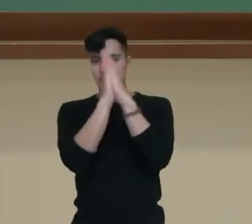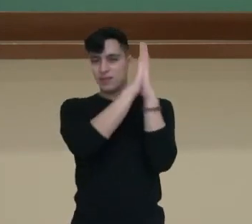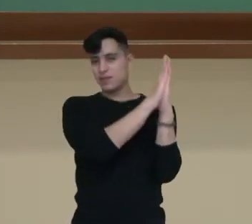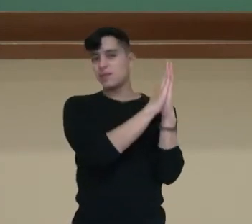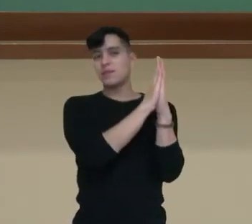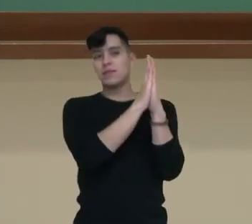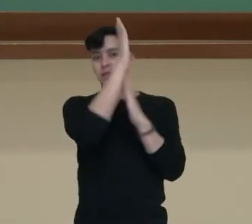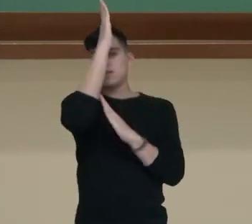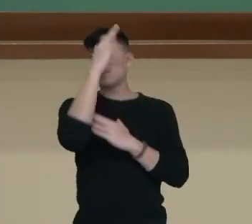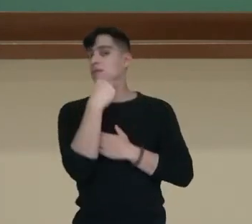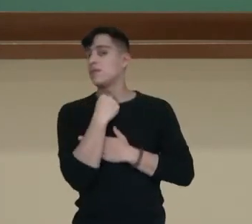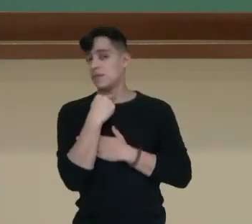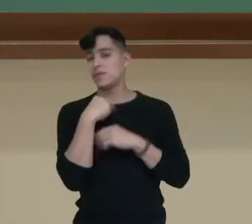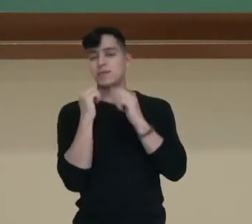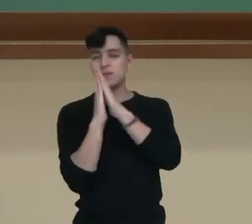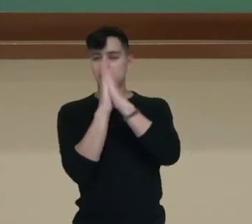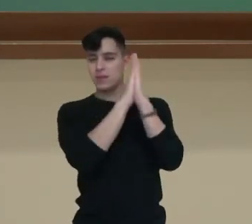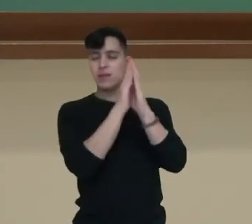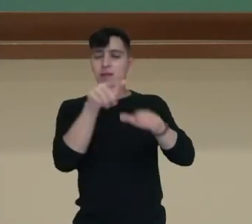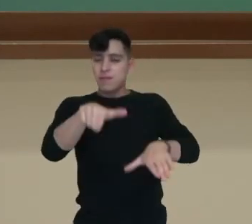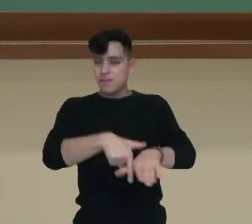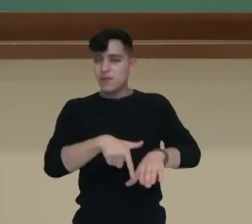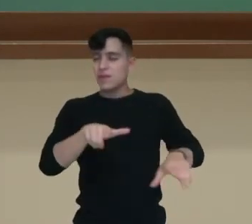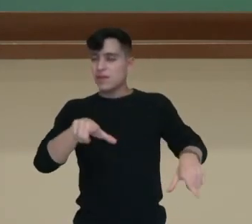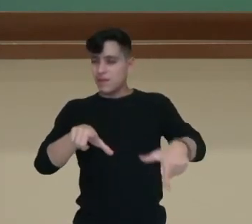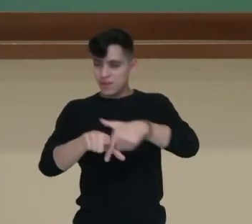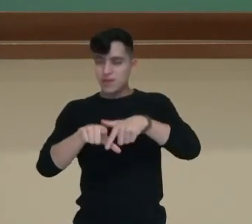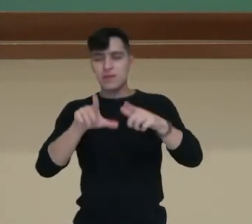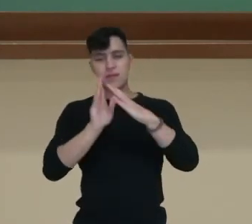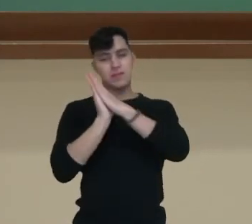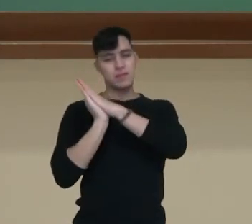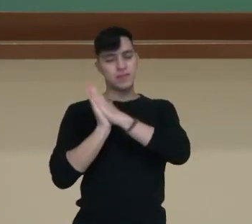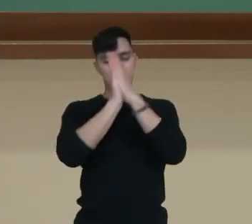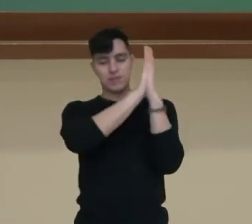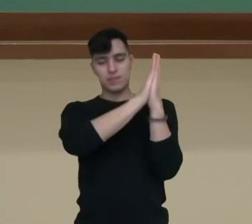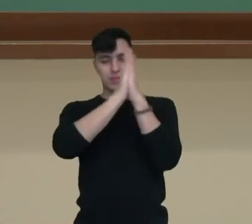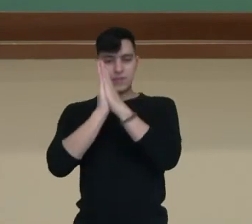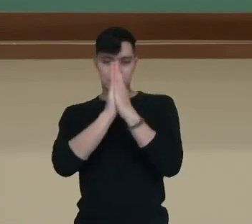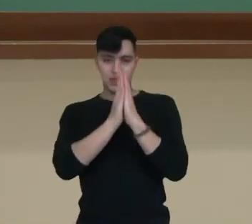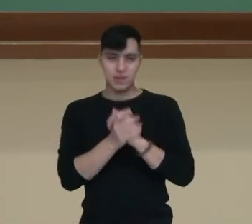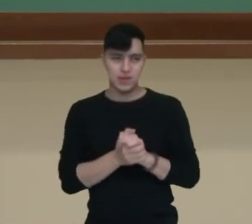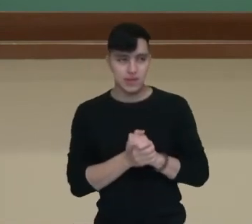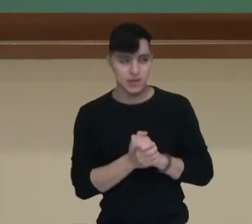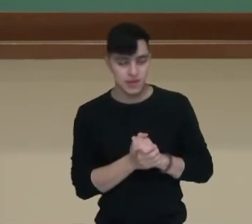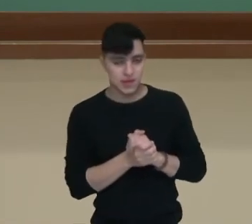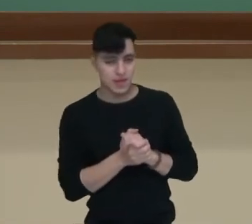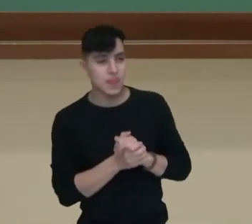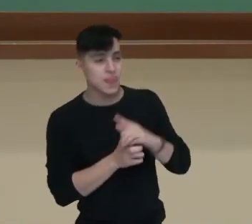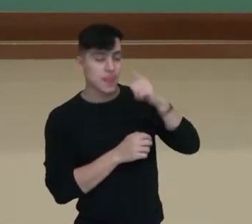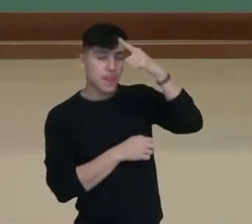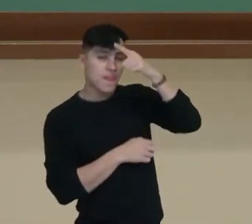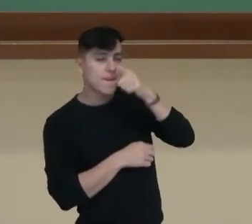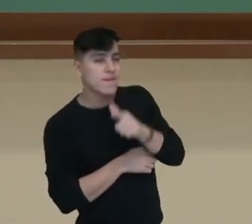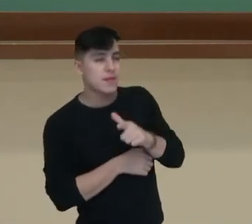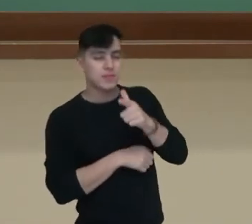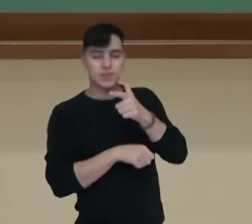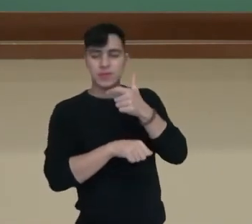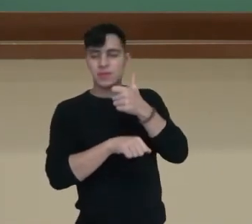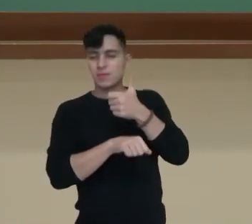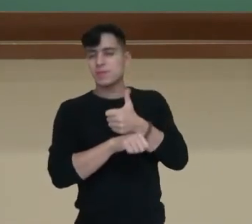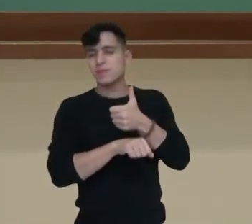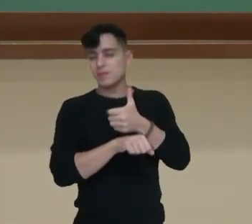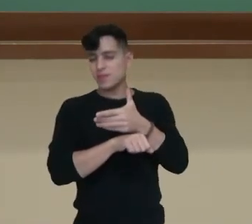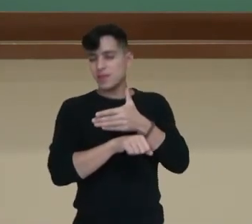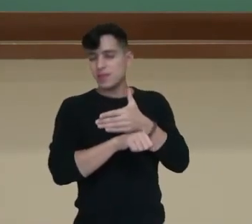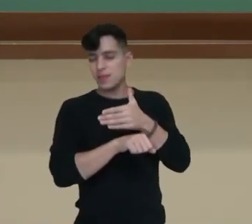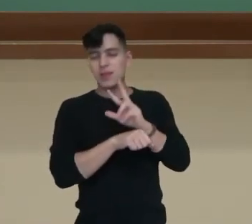o pé de um do outro, como se tivesse passado uma cola no pé ali. Então tem que tentar empurrar. Quem conseguir empurrar de um tempo, vamos supor,